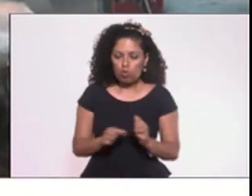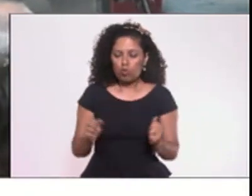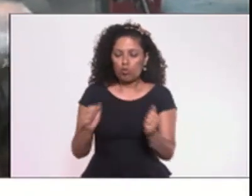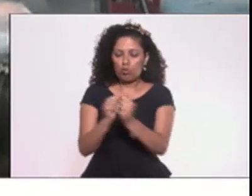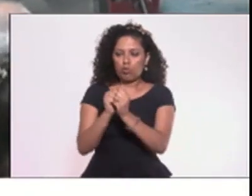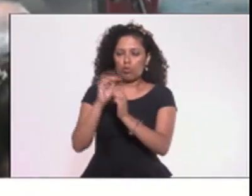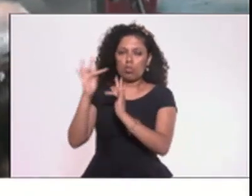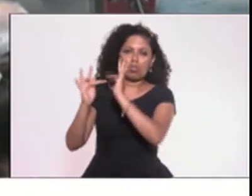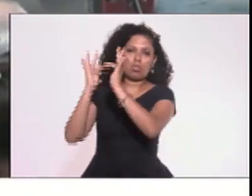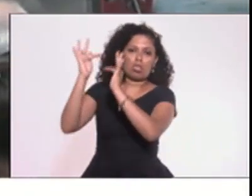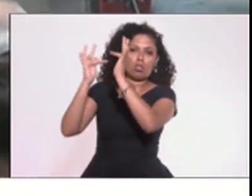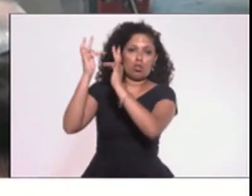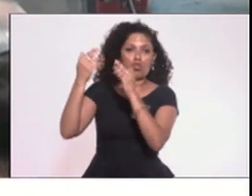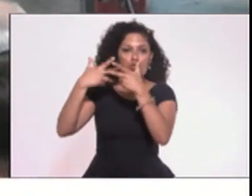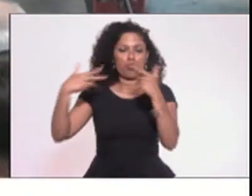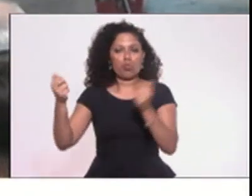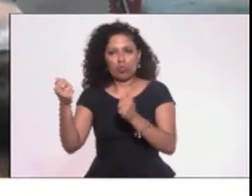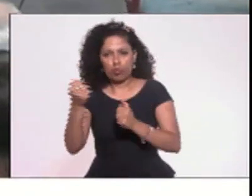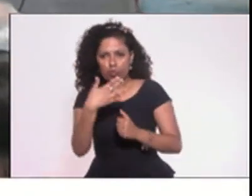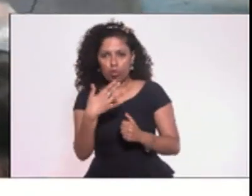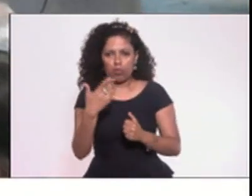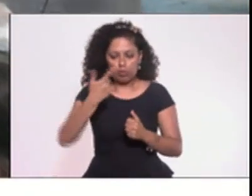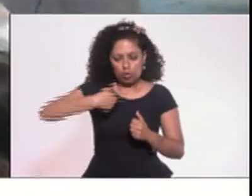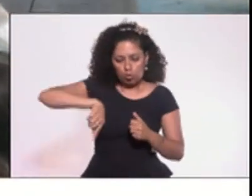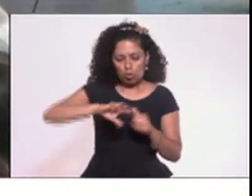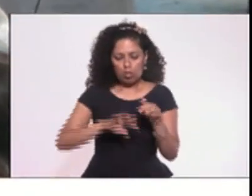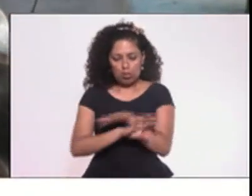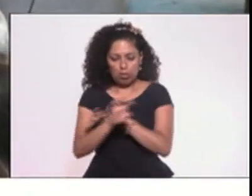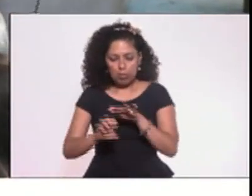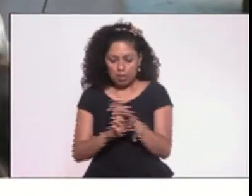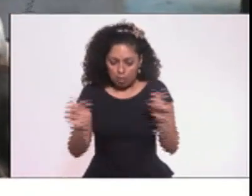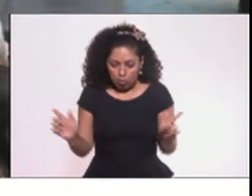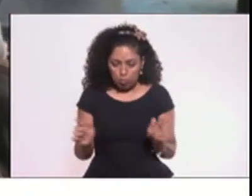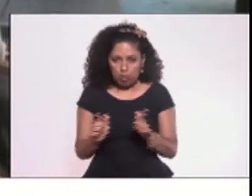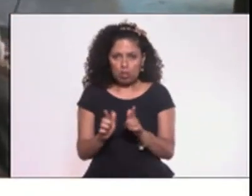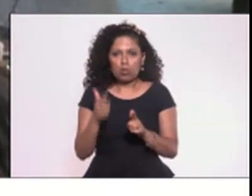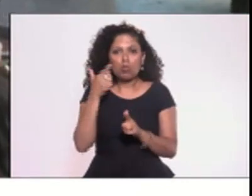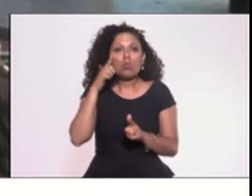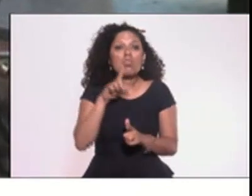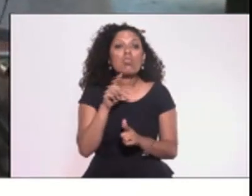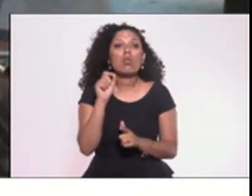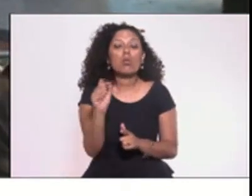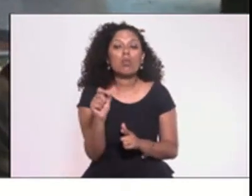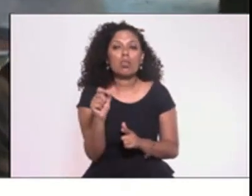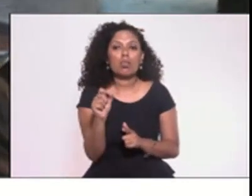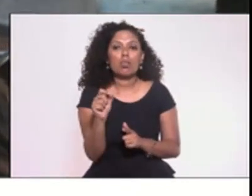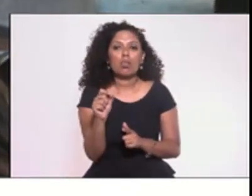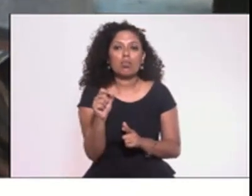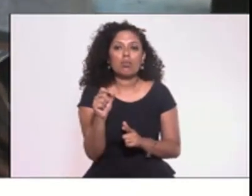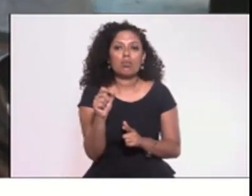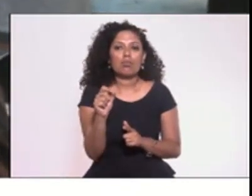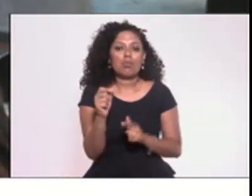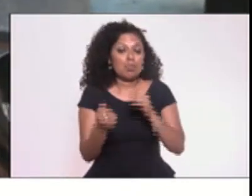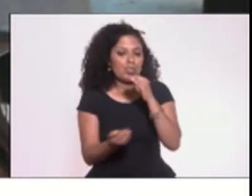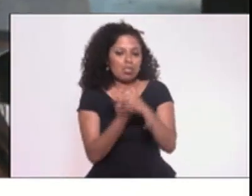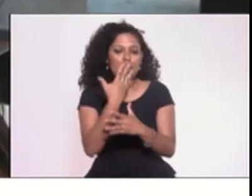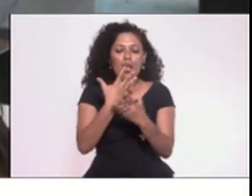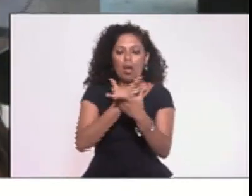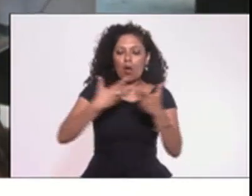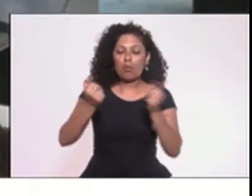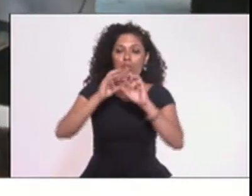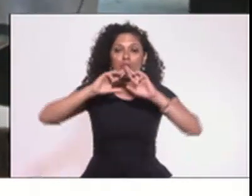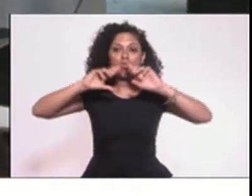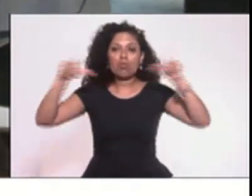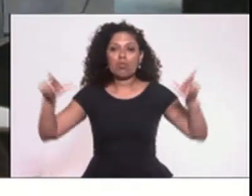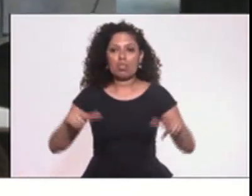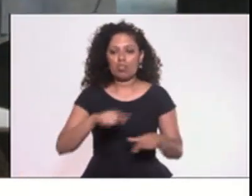com as inovações, de forma que as nossas micro e pequenas empresas possam fazer o quê? Inovar, possam se